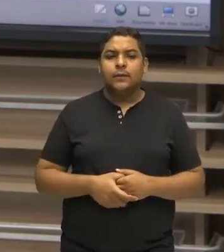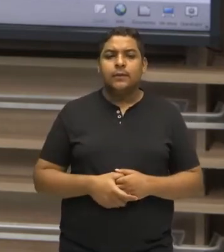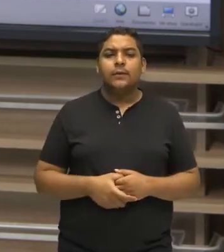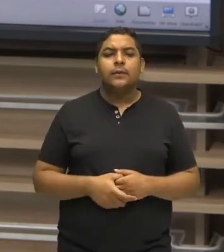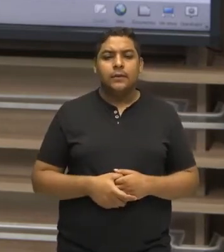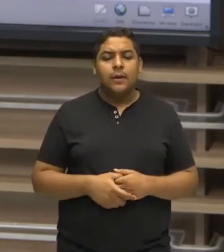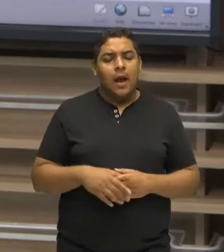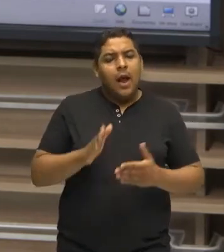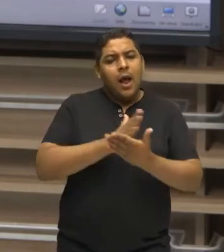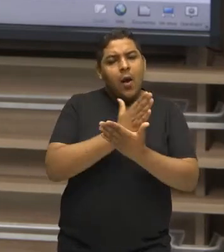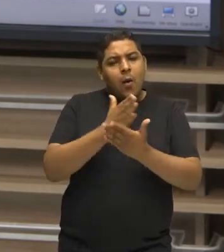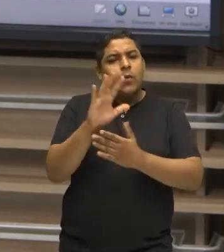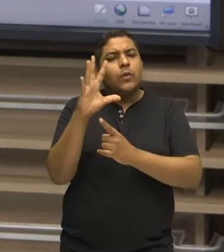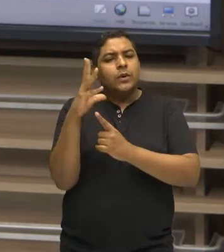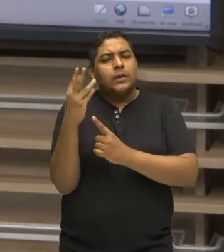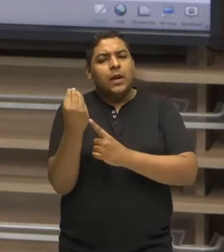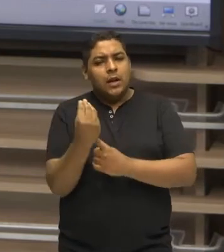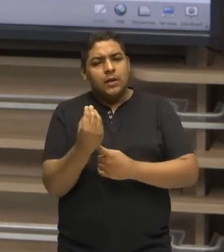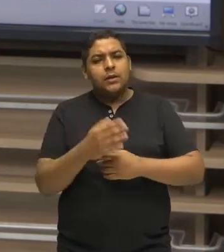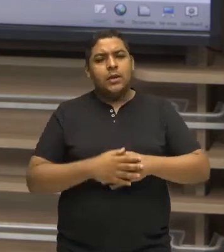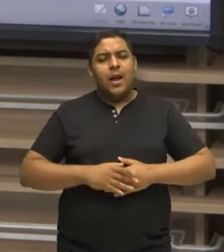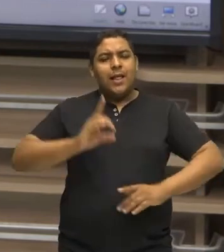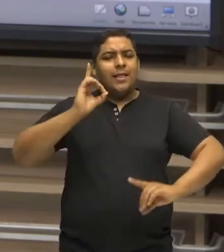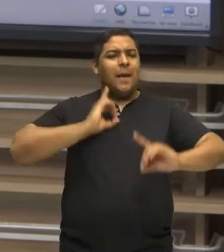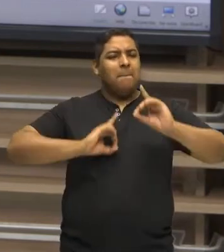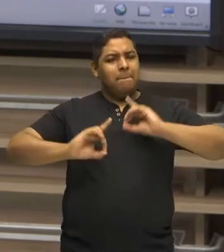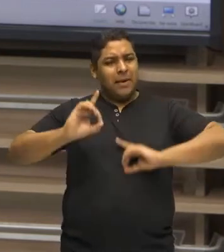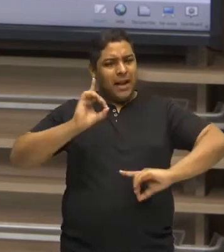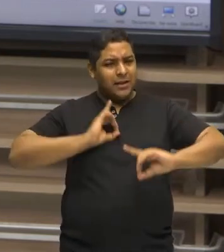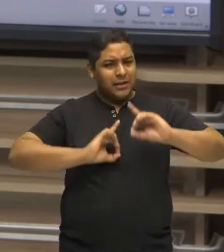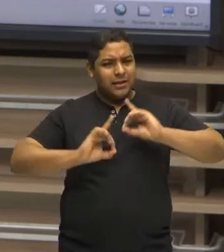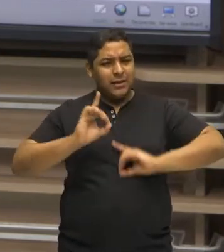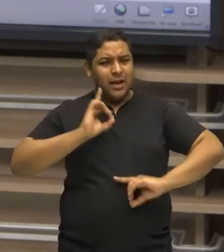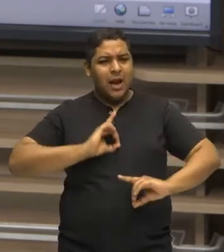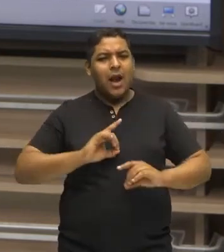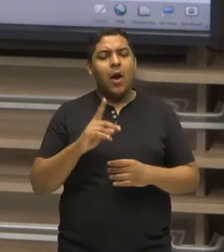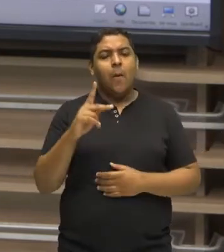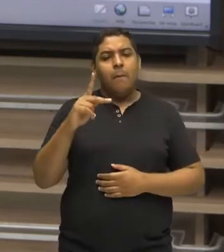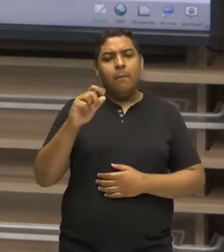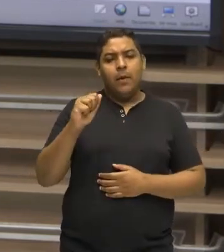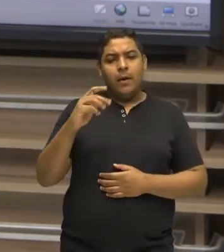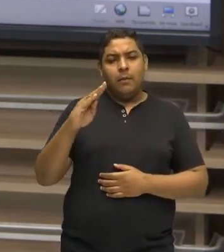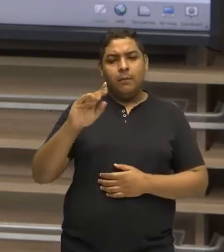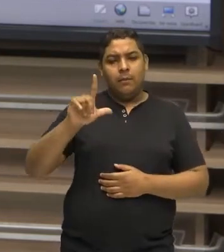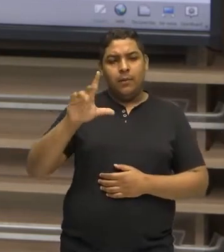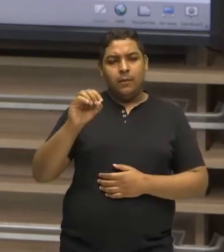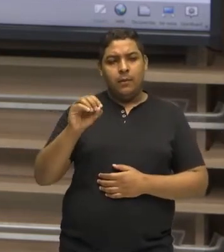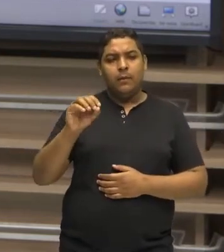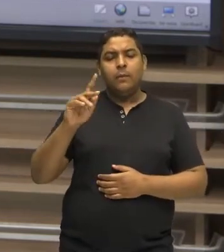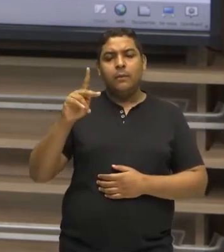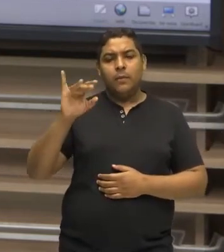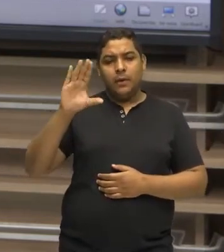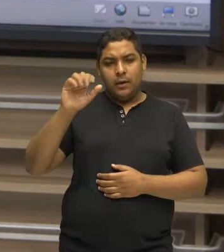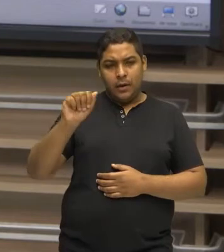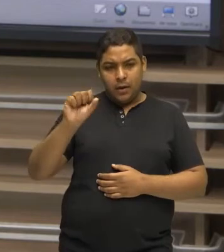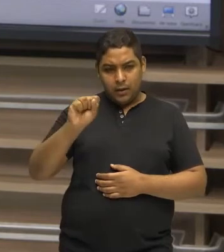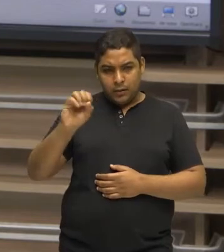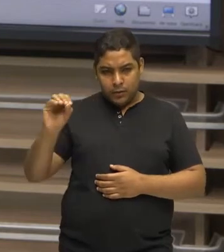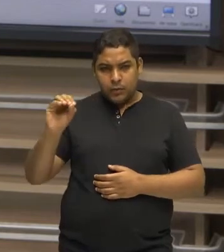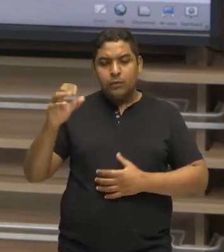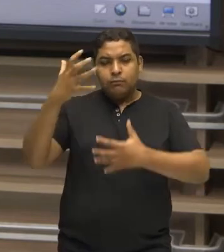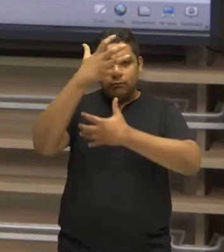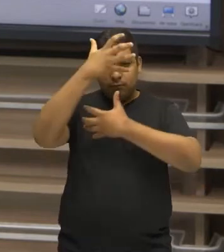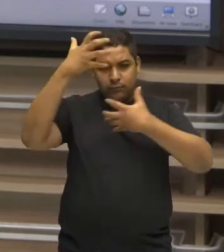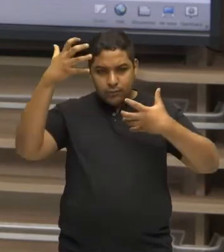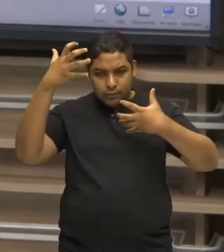Alguns artistas trabalham até a depressão. Por exemplo, Pablo Picasso, em um dos primeiros momentos de sua